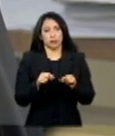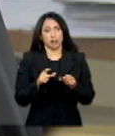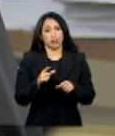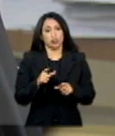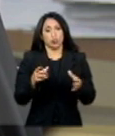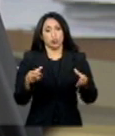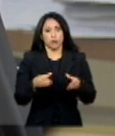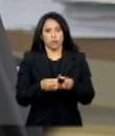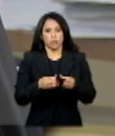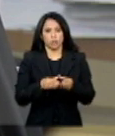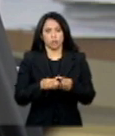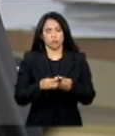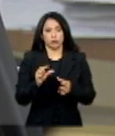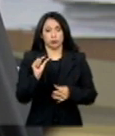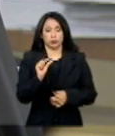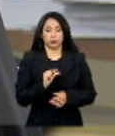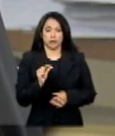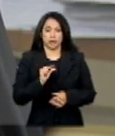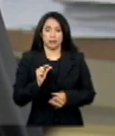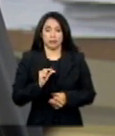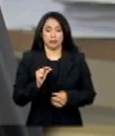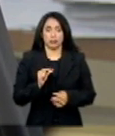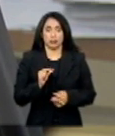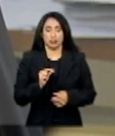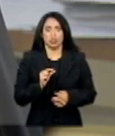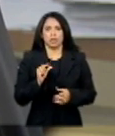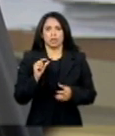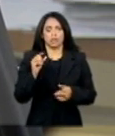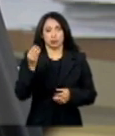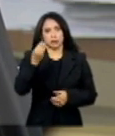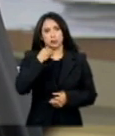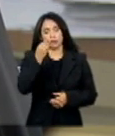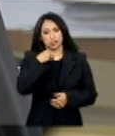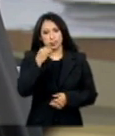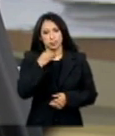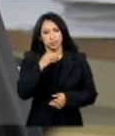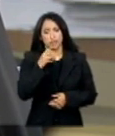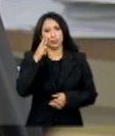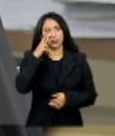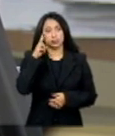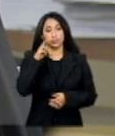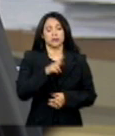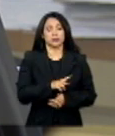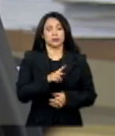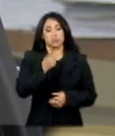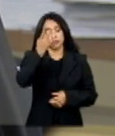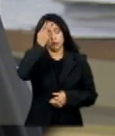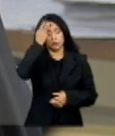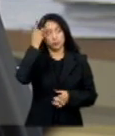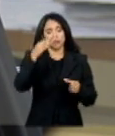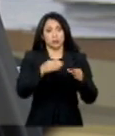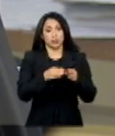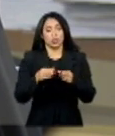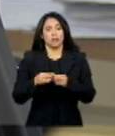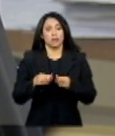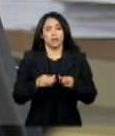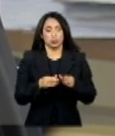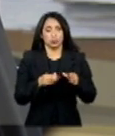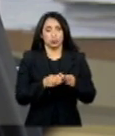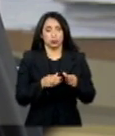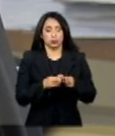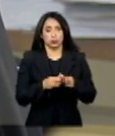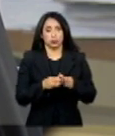insulares e discretos a regulamentação promove a diferenciação entre pessoas ou grupos e afeta gravemente a